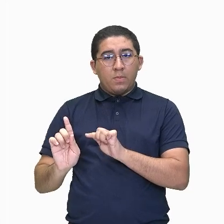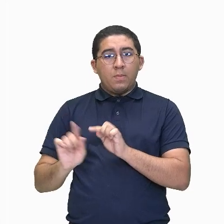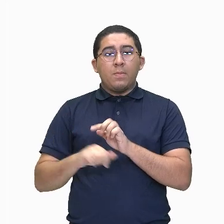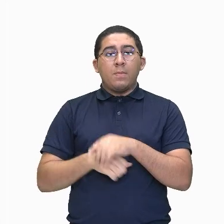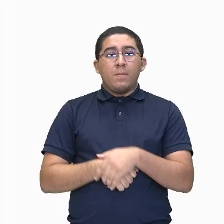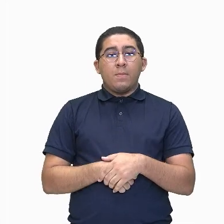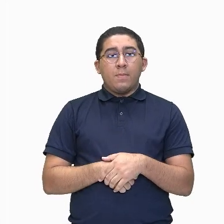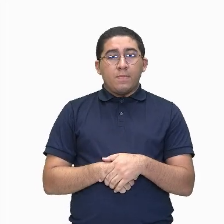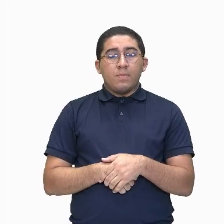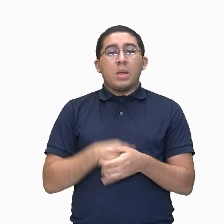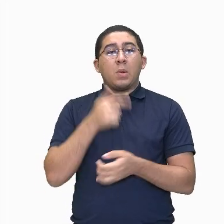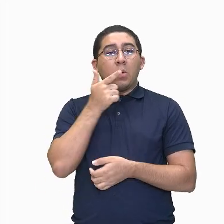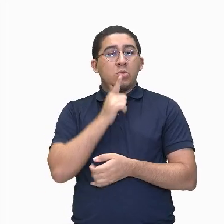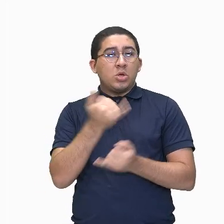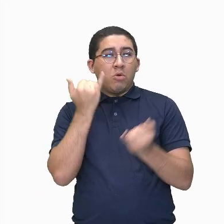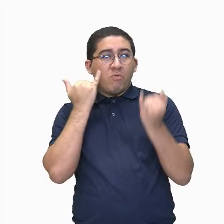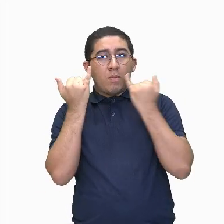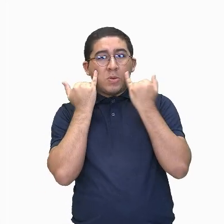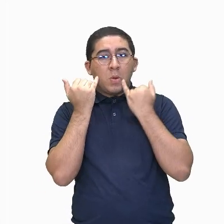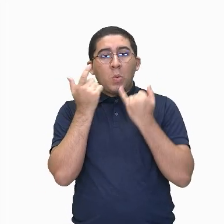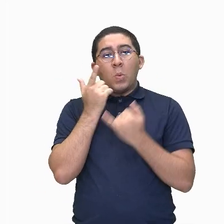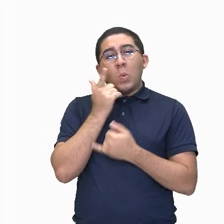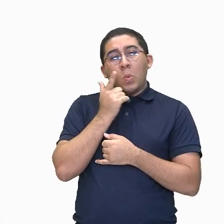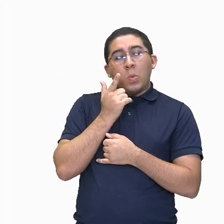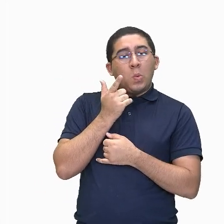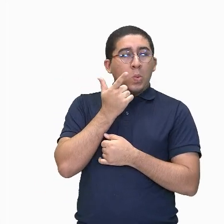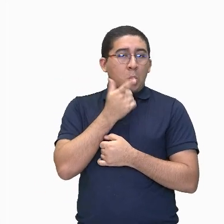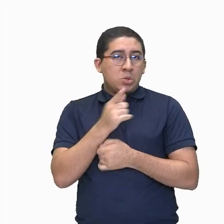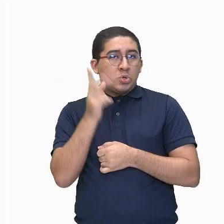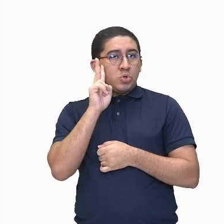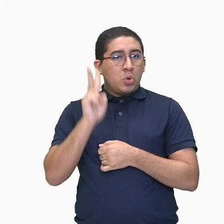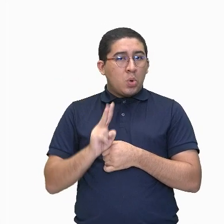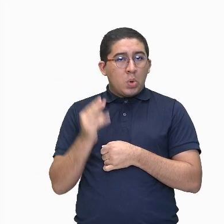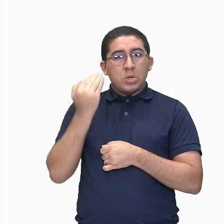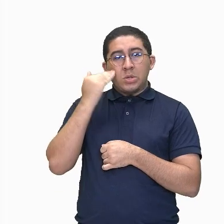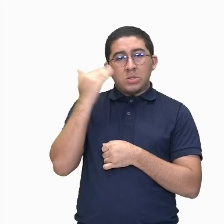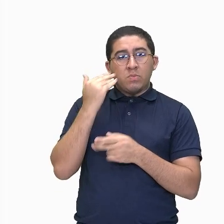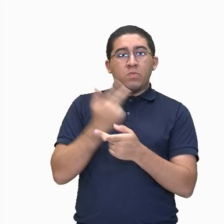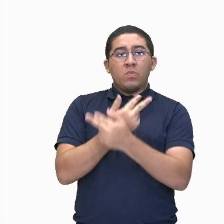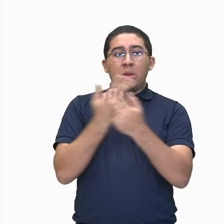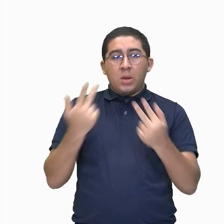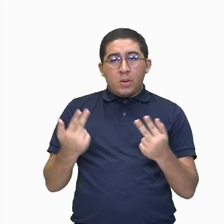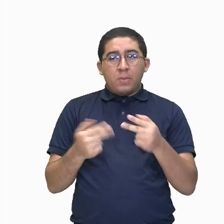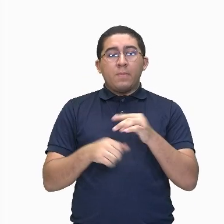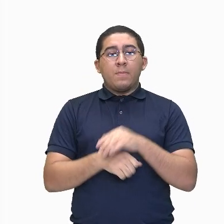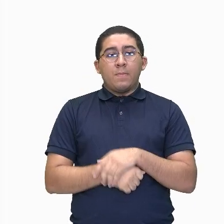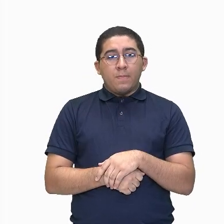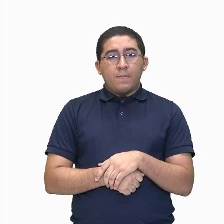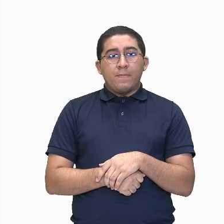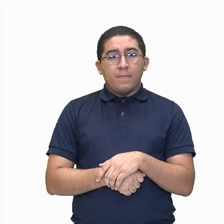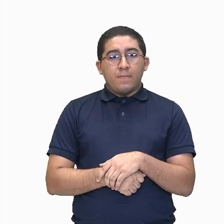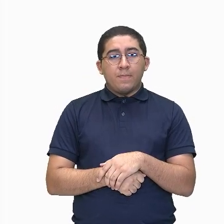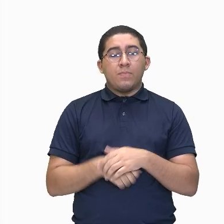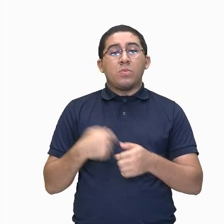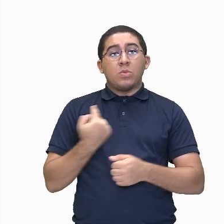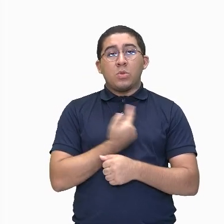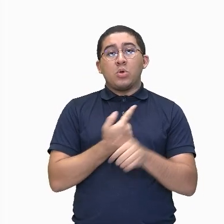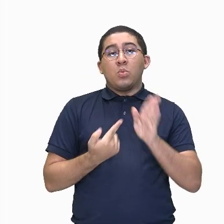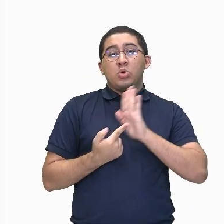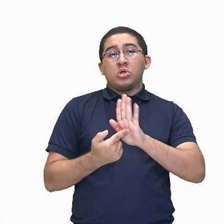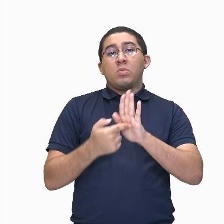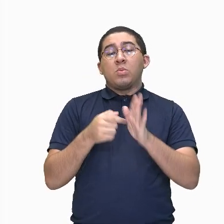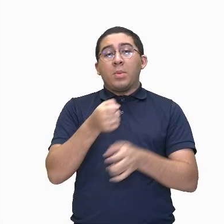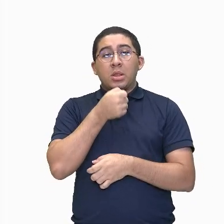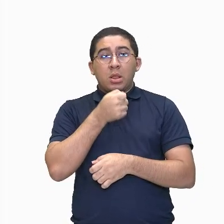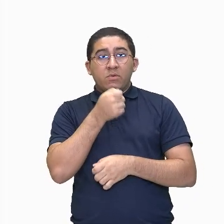para obter informações, conhecer histórias ou entender um ponto de vista. Então, aqui nós mostramos uma entrevista simples para vocês,